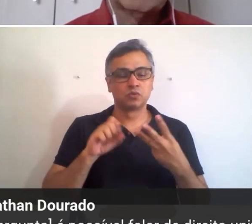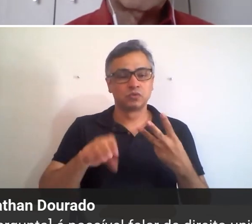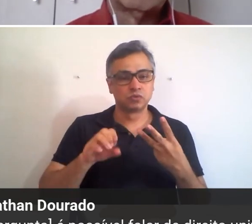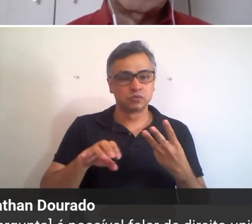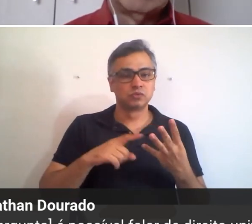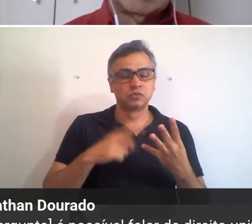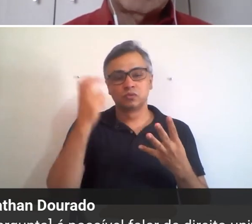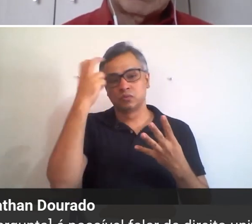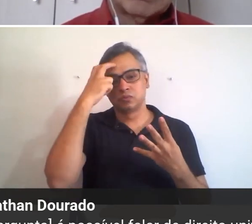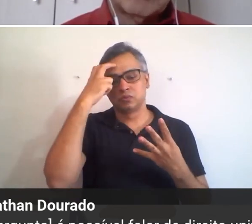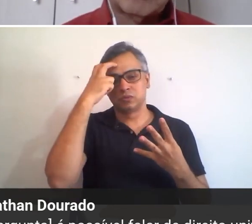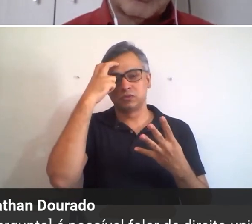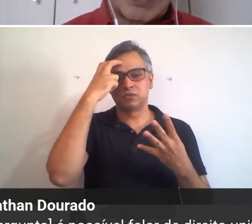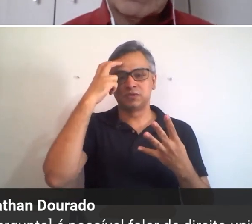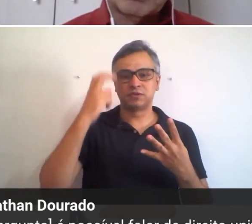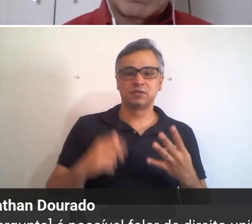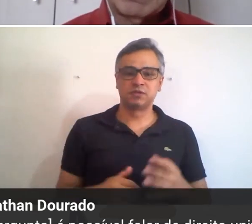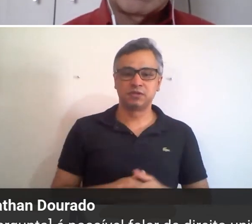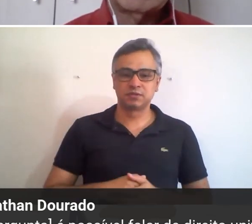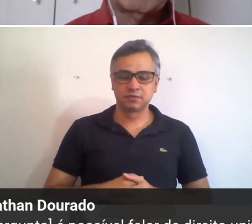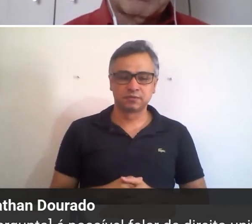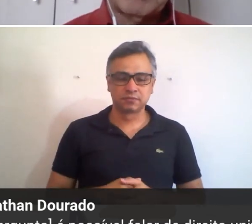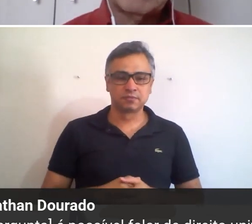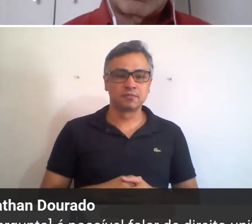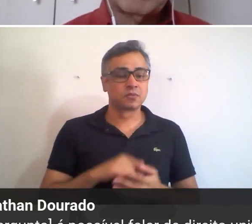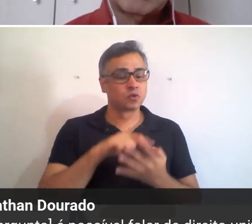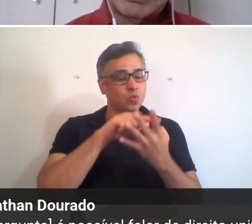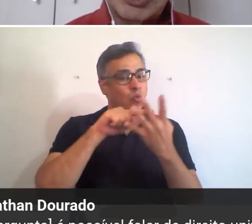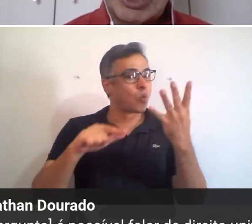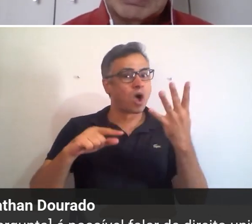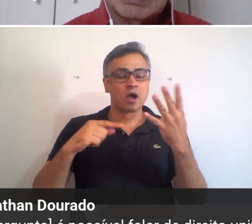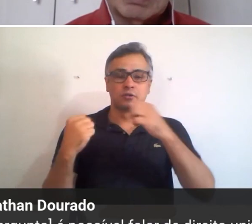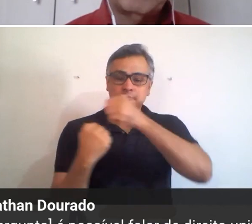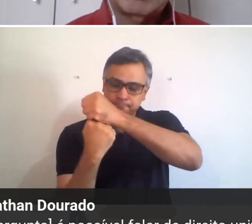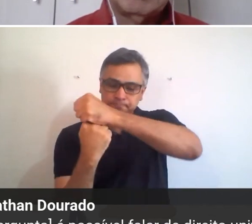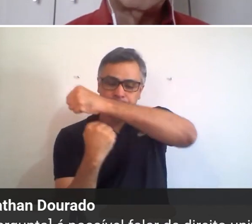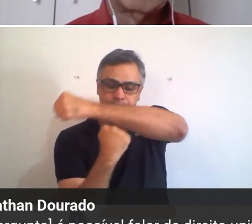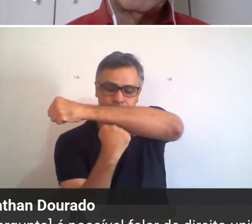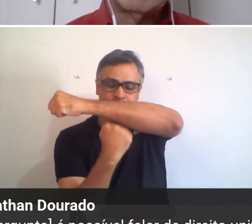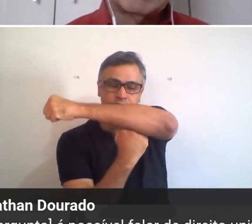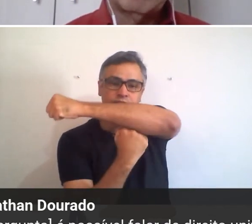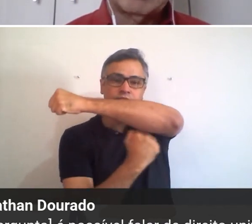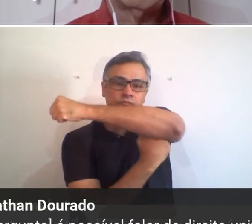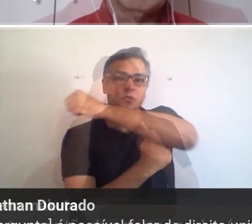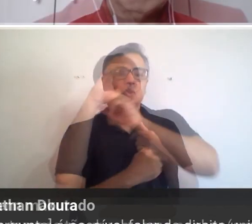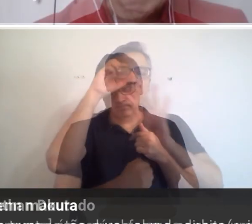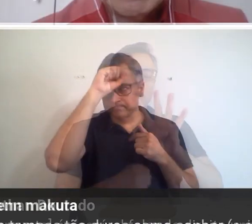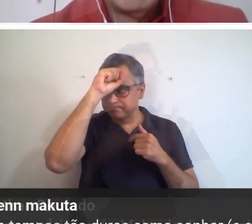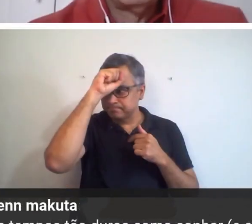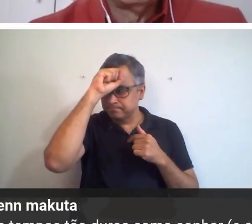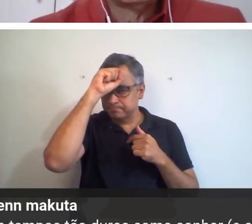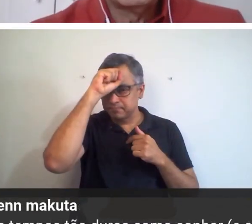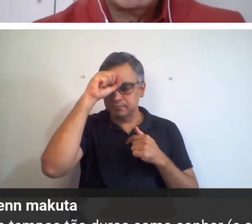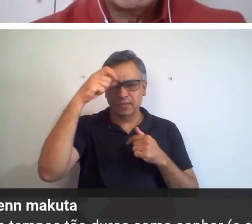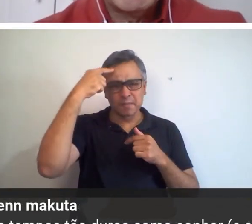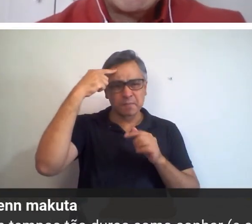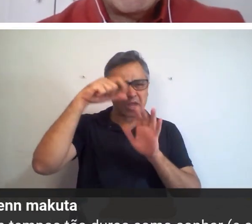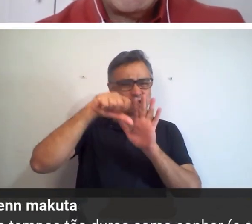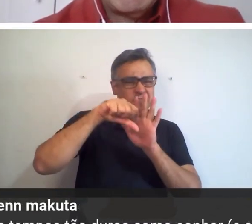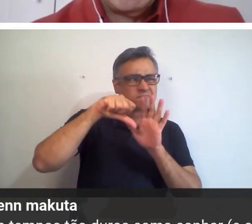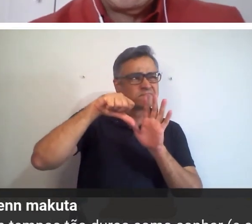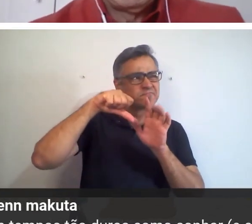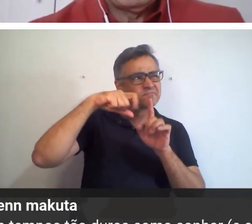Isso são os 4 pilares para fazer uma pessoa digna e feliz, não precisa mais do que isso. Ou